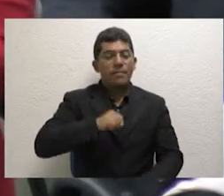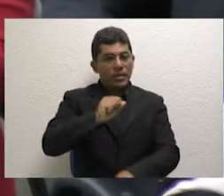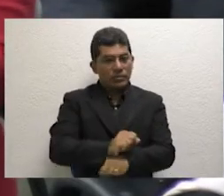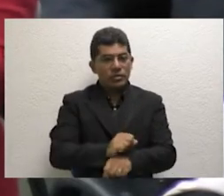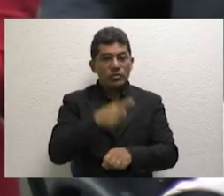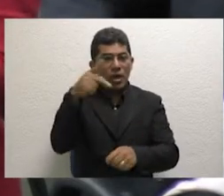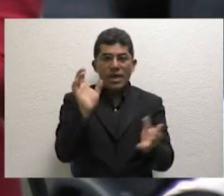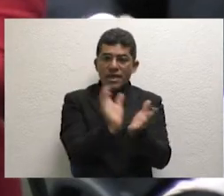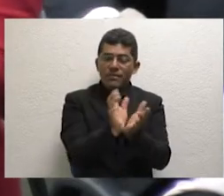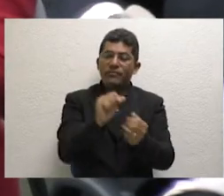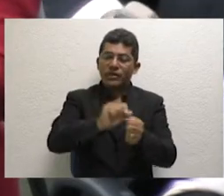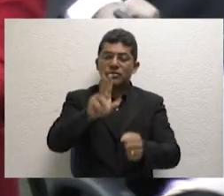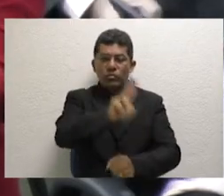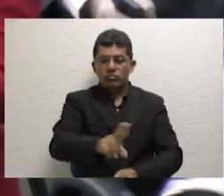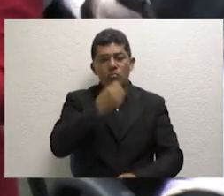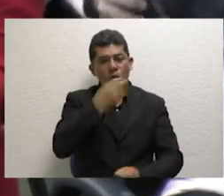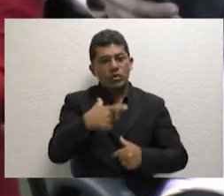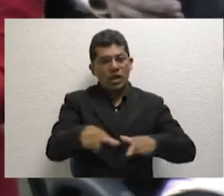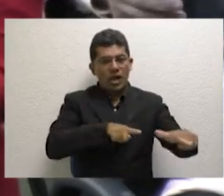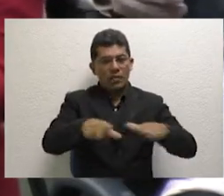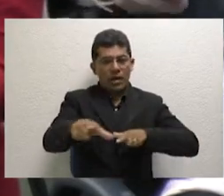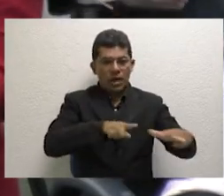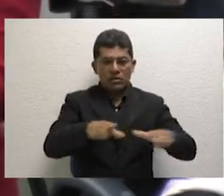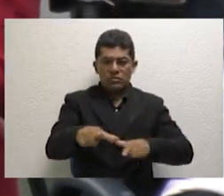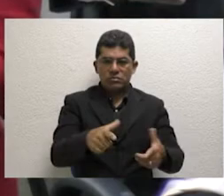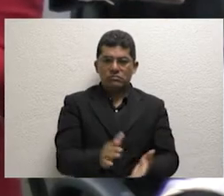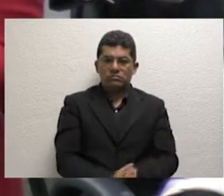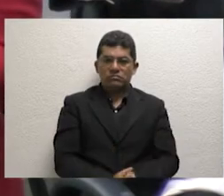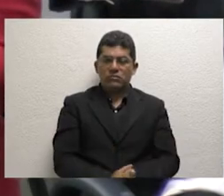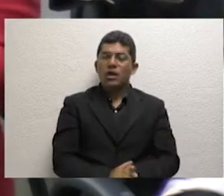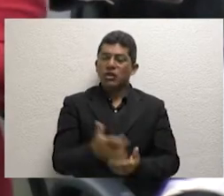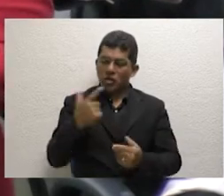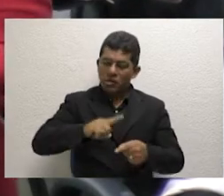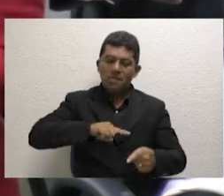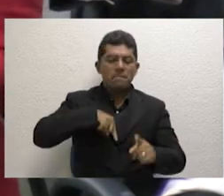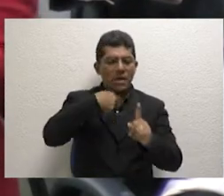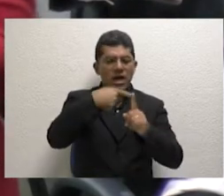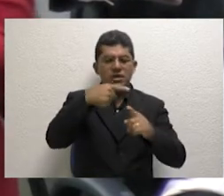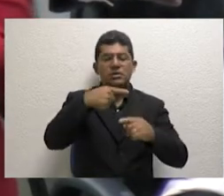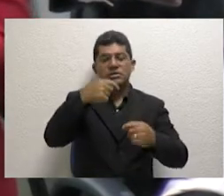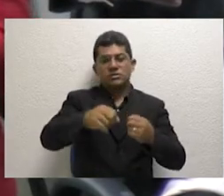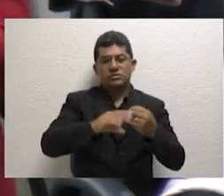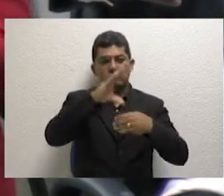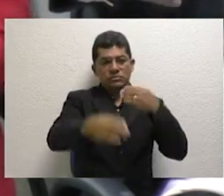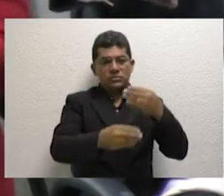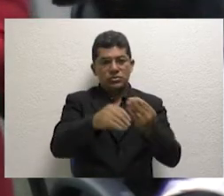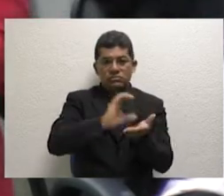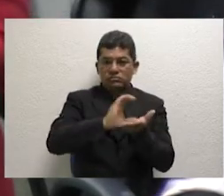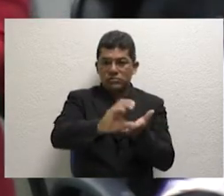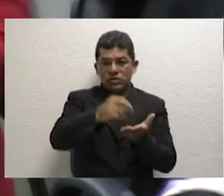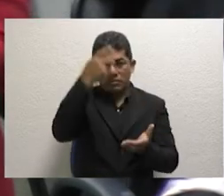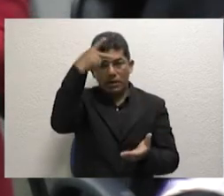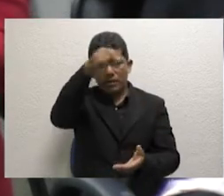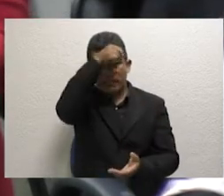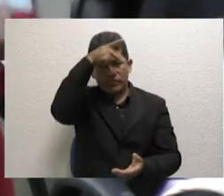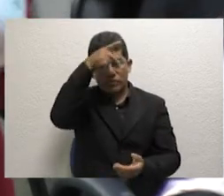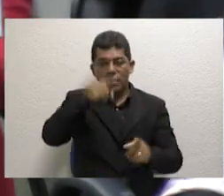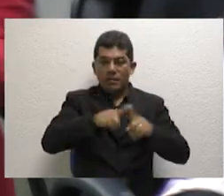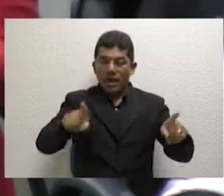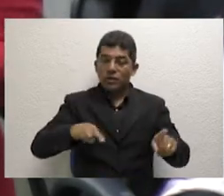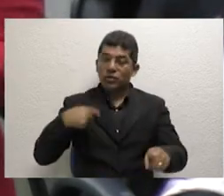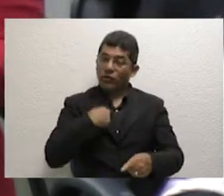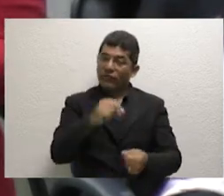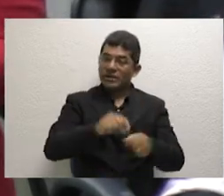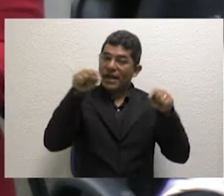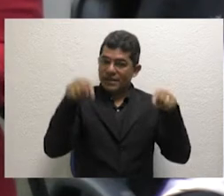que a equipe dele faça bom uso e coloque areia no que vem de novo mais recurso para a prefeitura mais vai ser fiscalizado e o que a gente